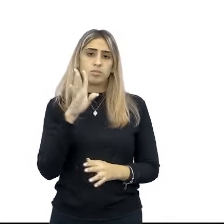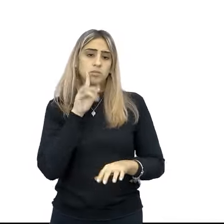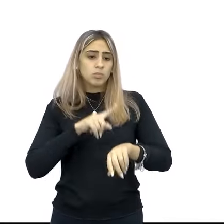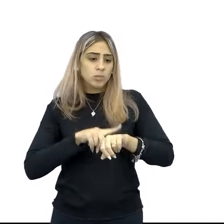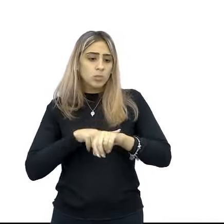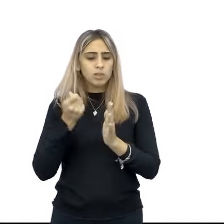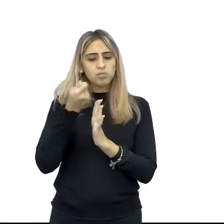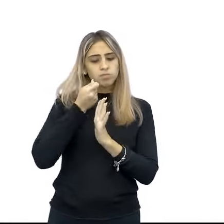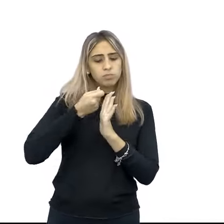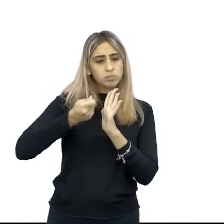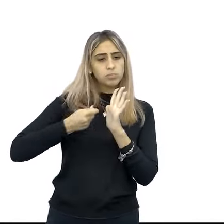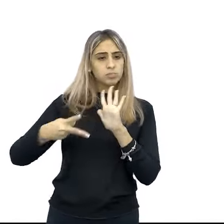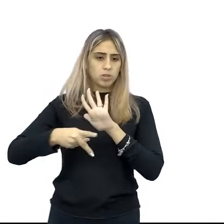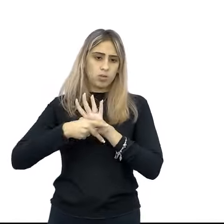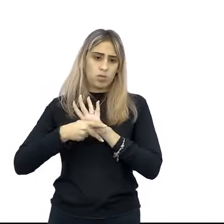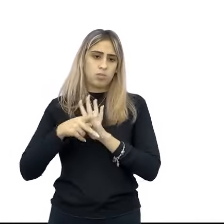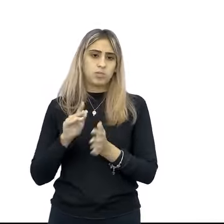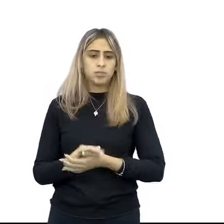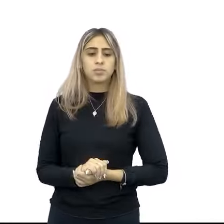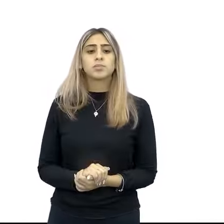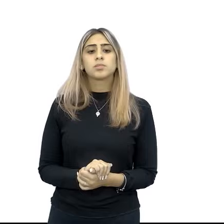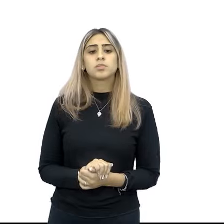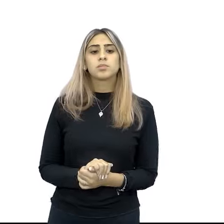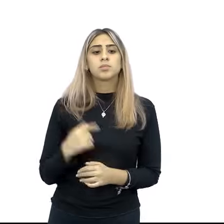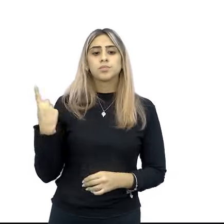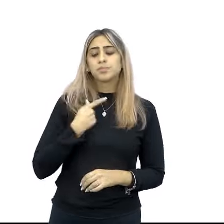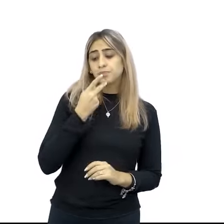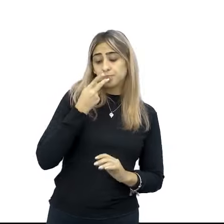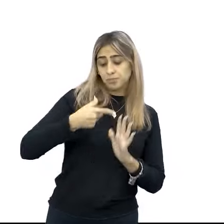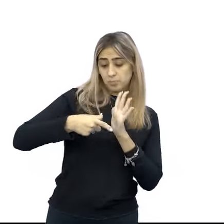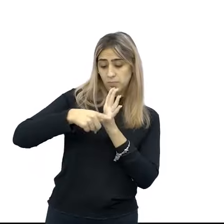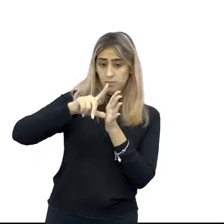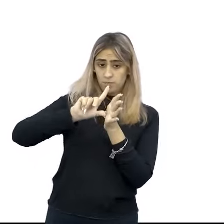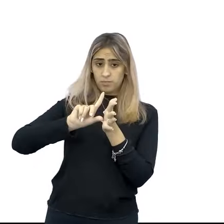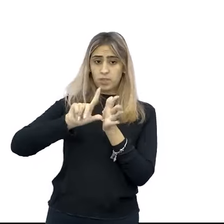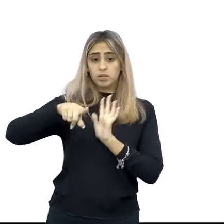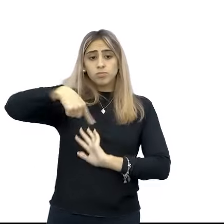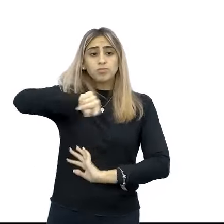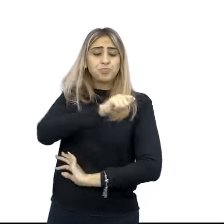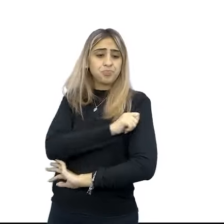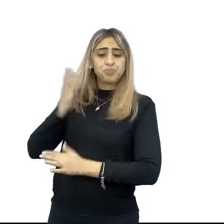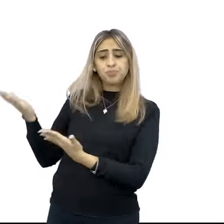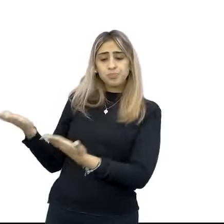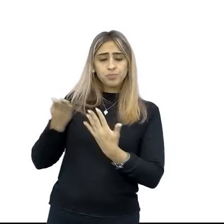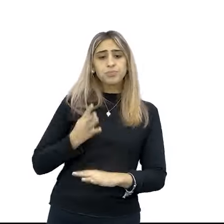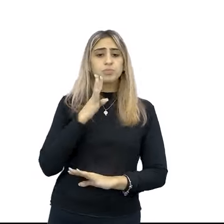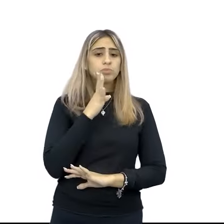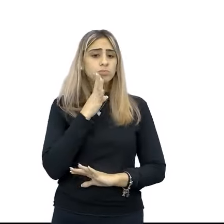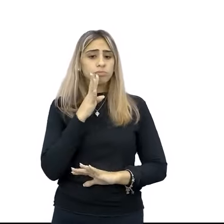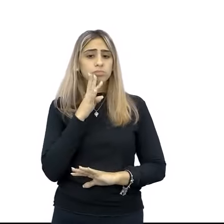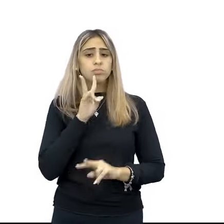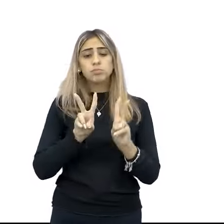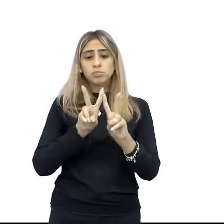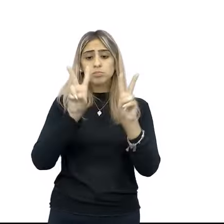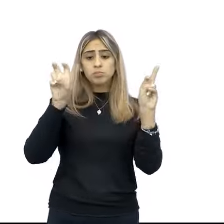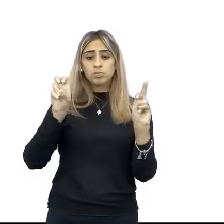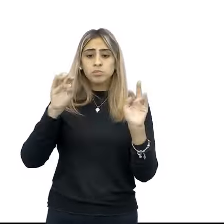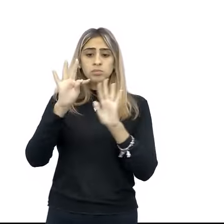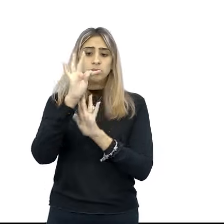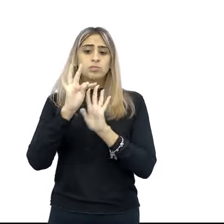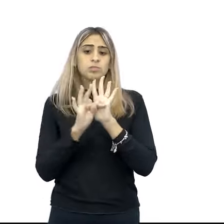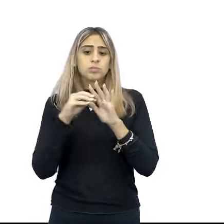da escrita, né? E como eu disse anteriormente, os estudantes trazem conhecimentos sobre os textos